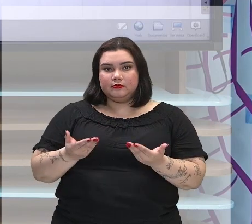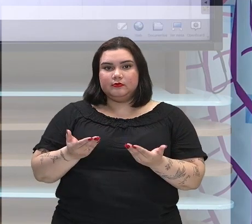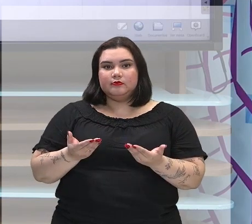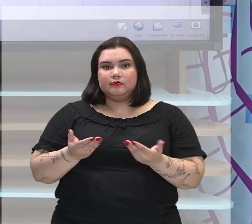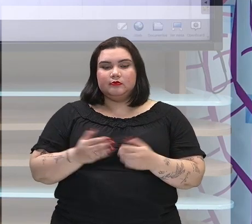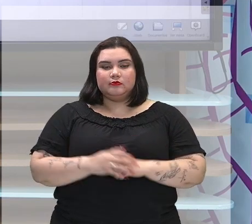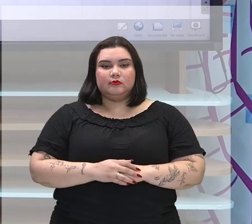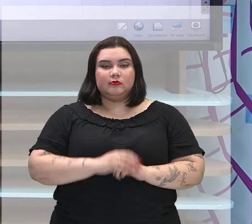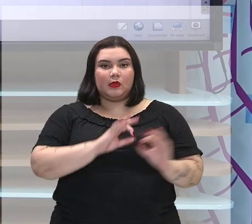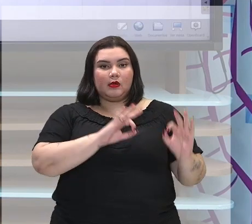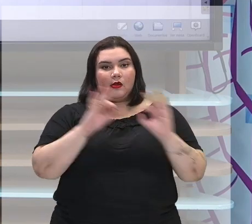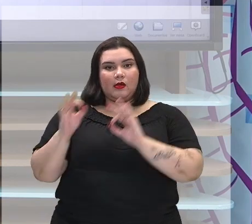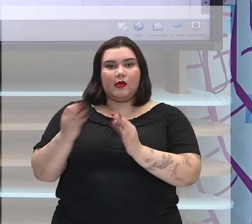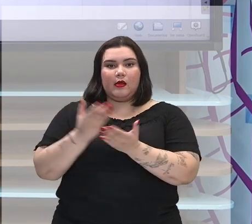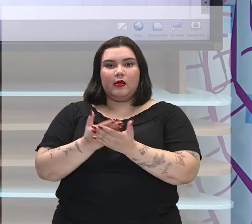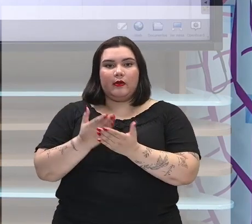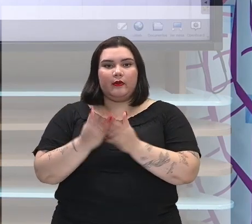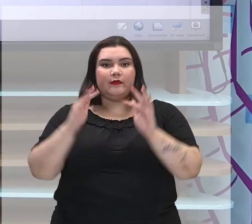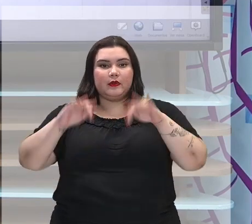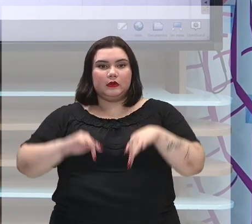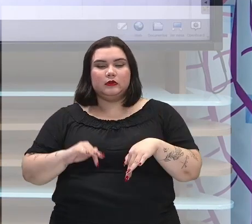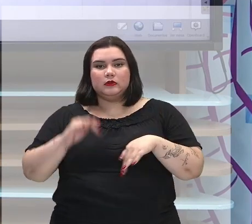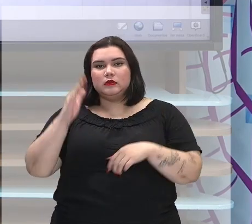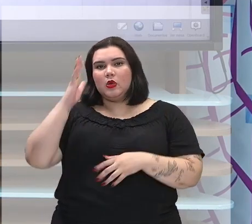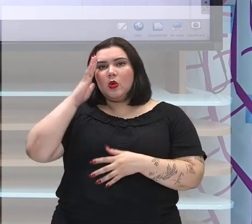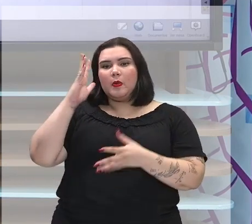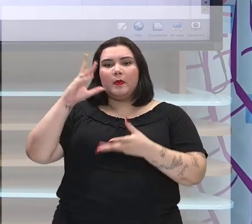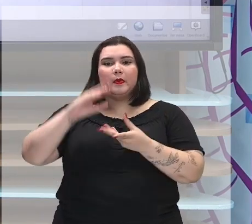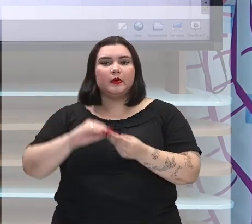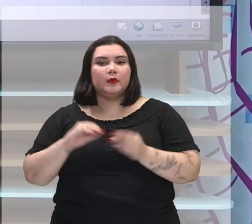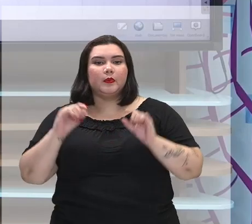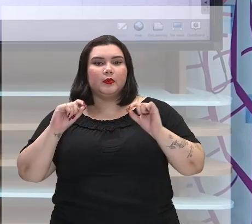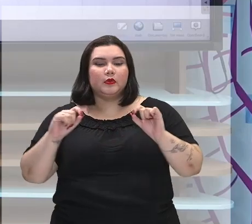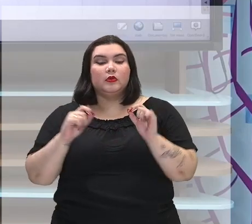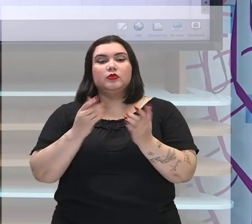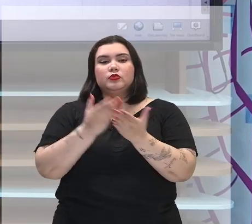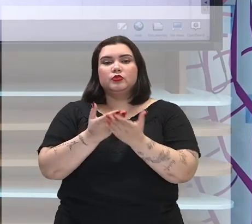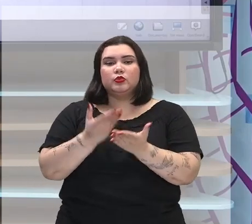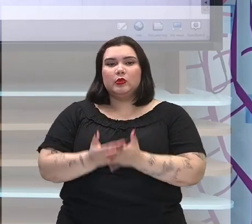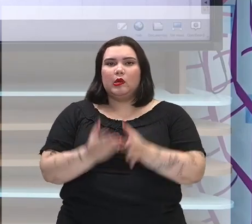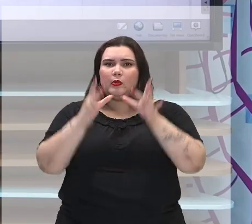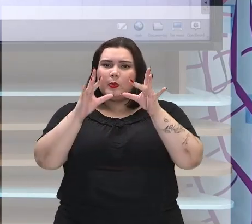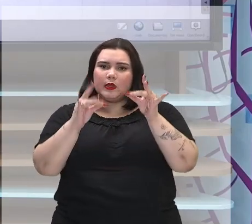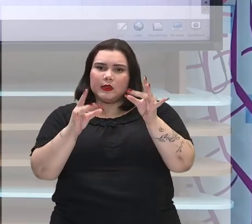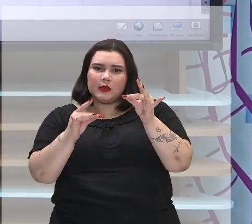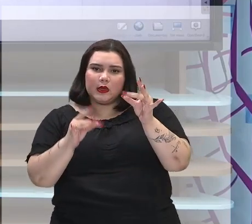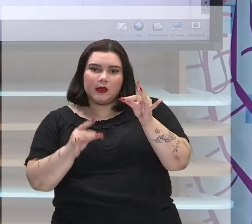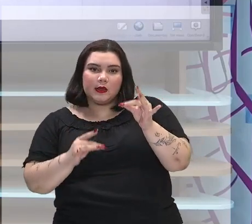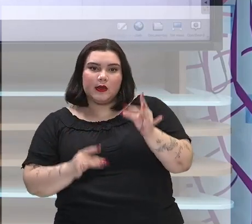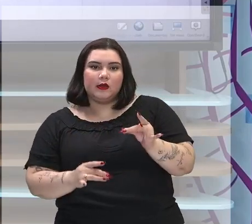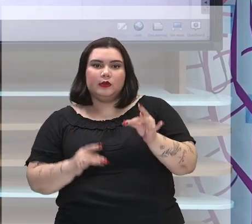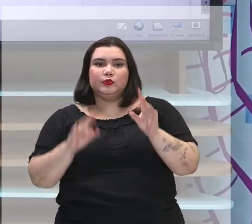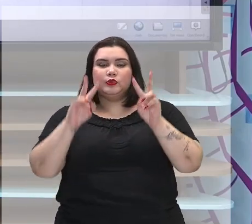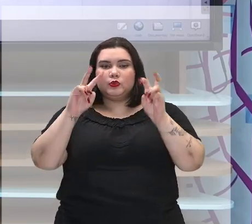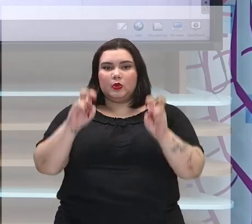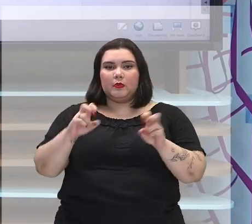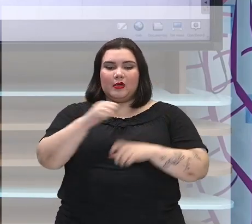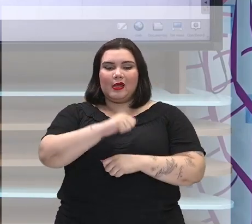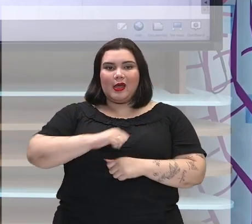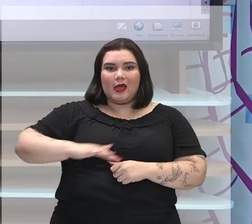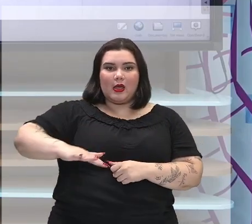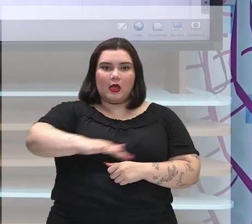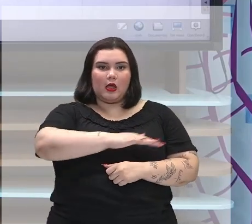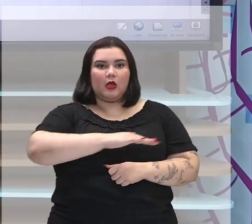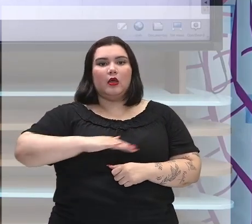finalizamos a nossa aula, ao ponto de que tratamos a respeito do